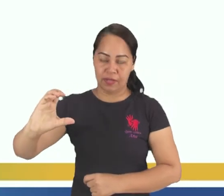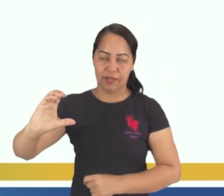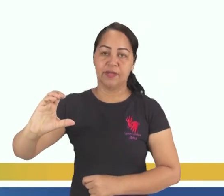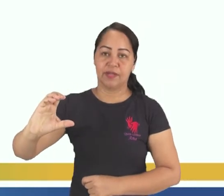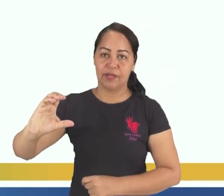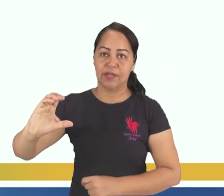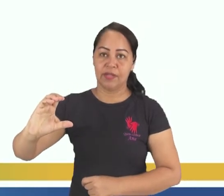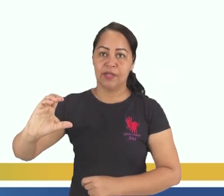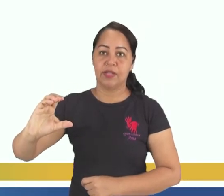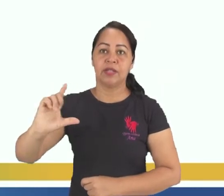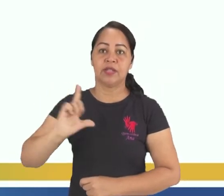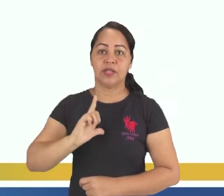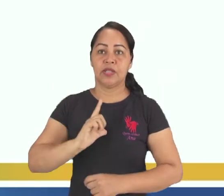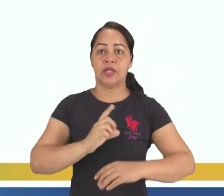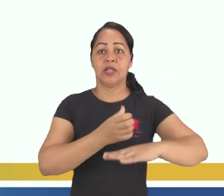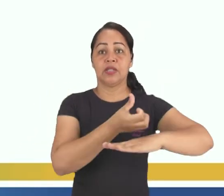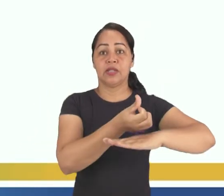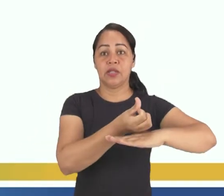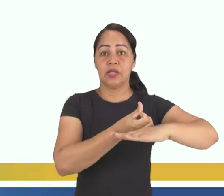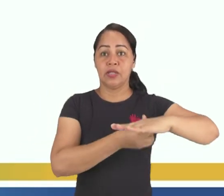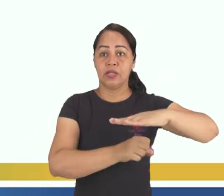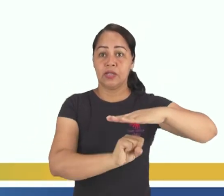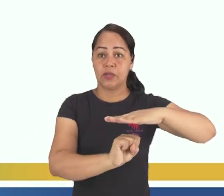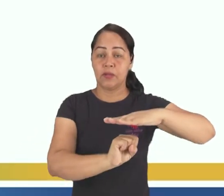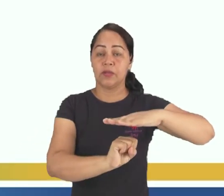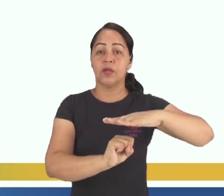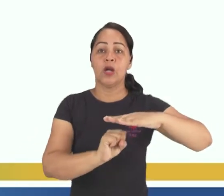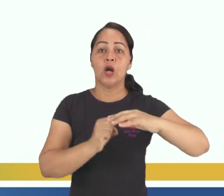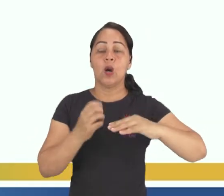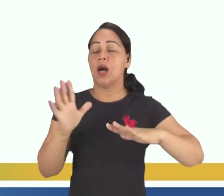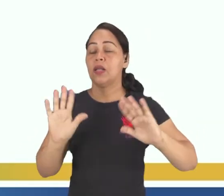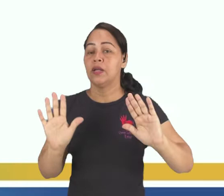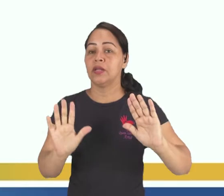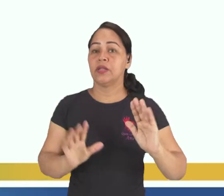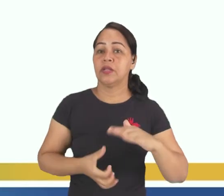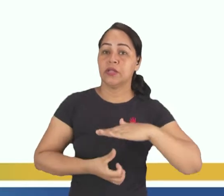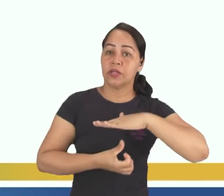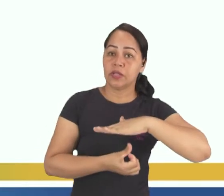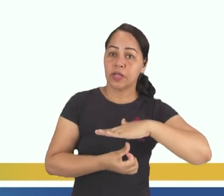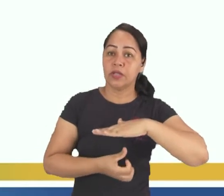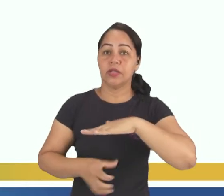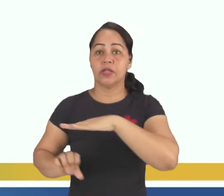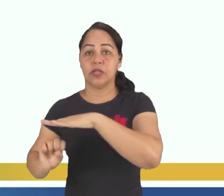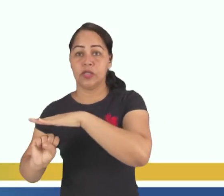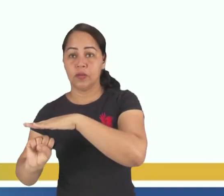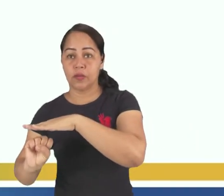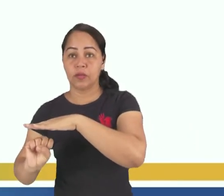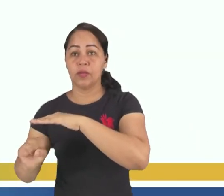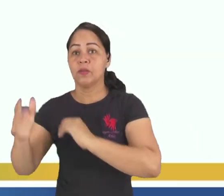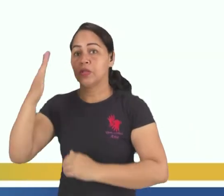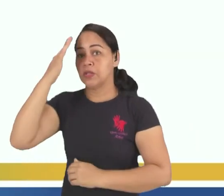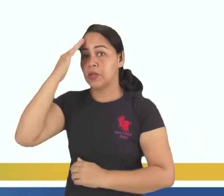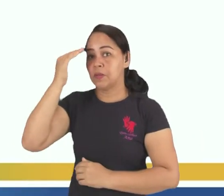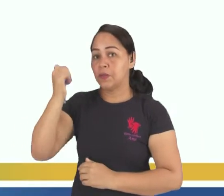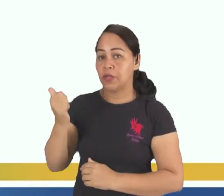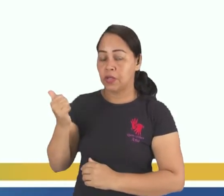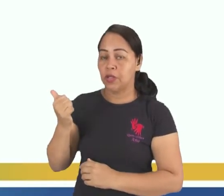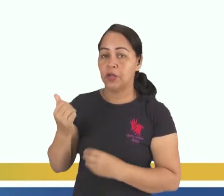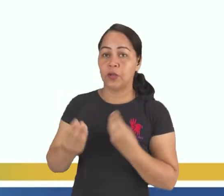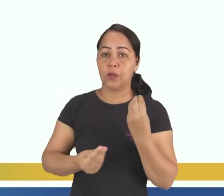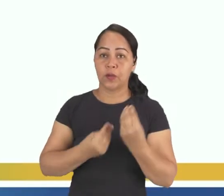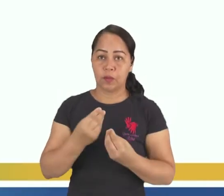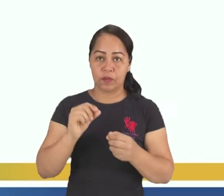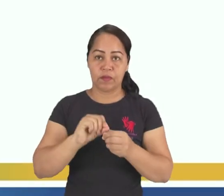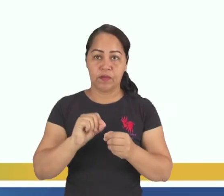dos denominadores 6 e 8 para descobrir, para escrever essas duas frações com o